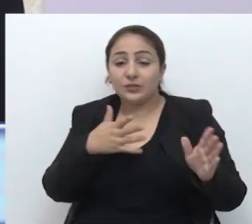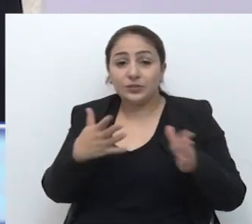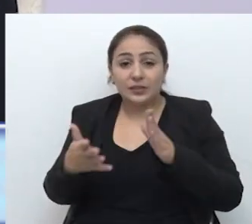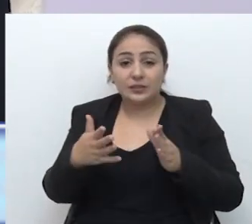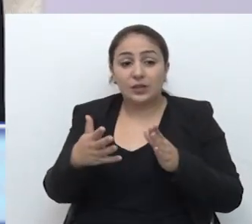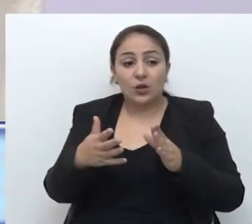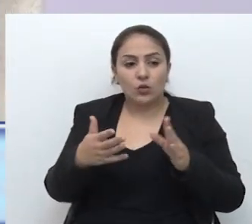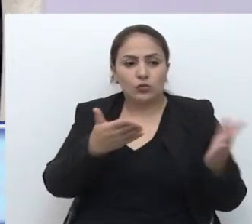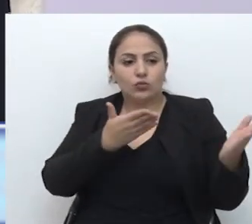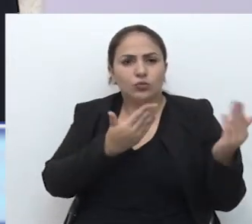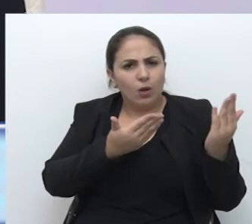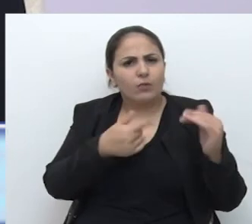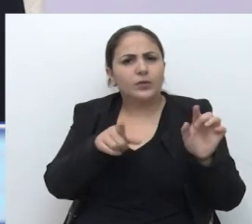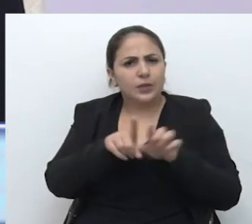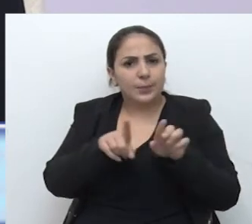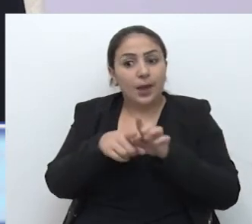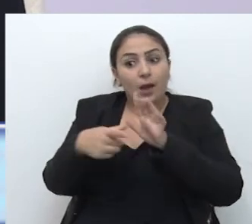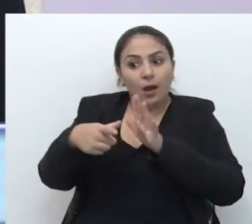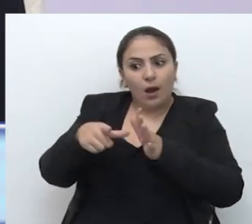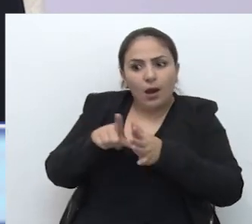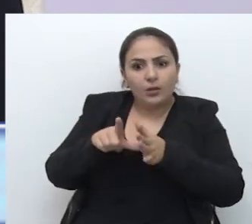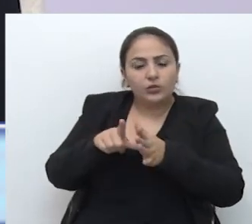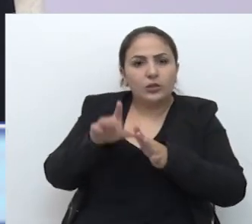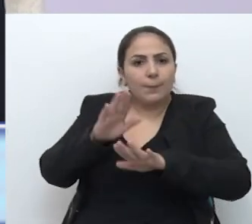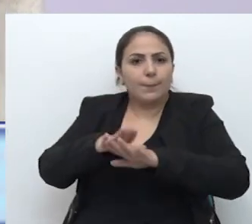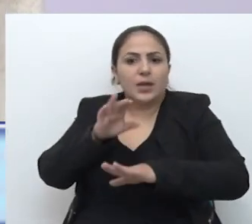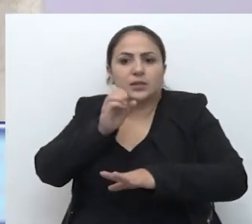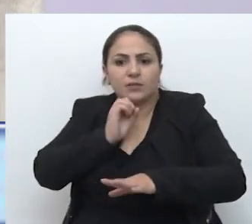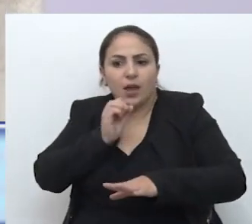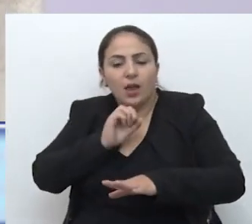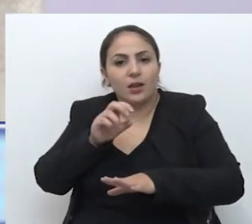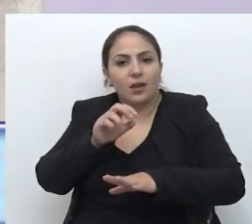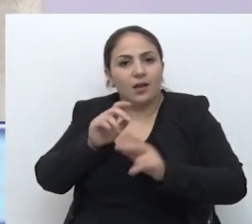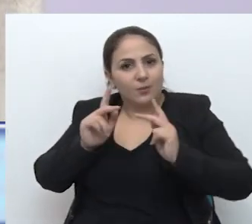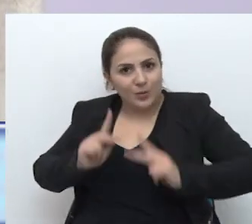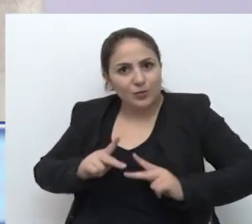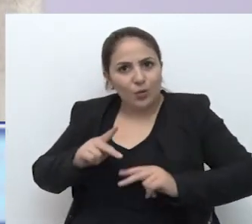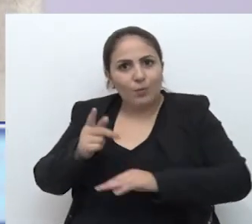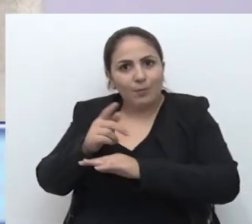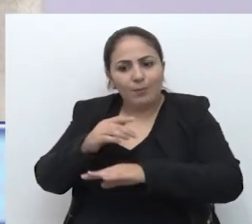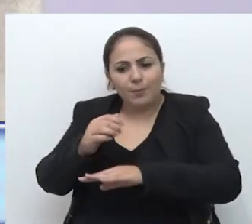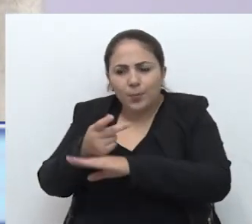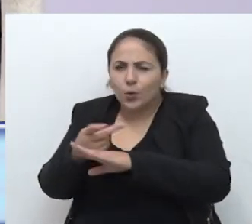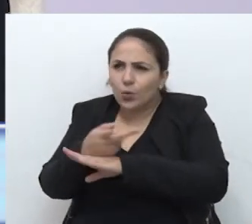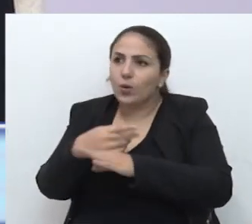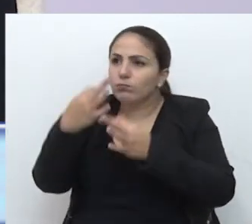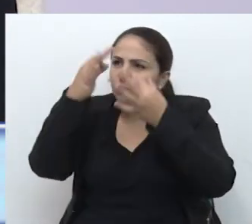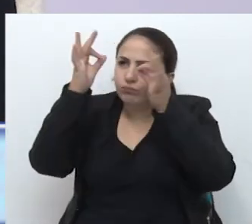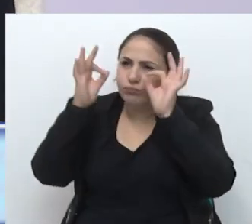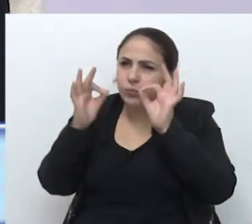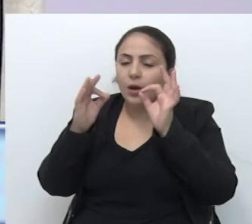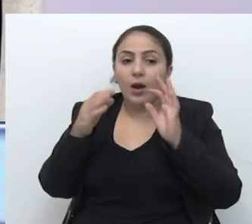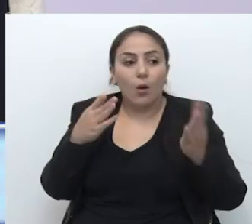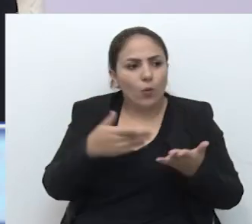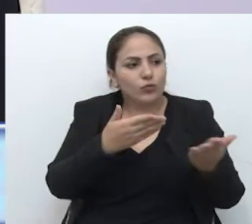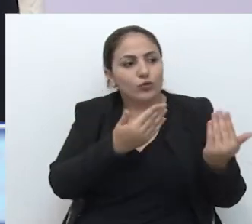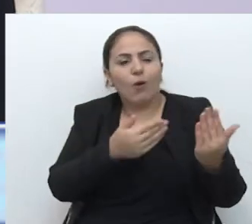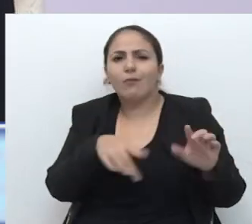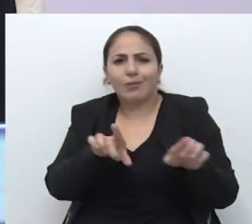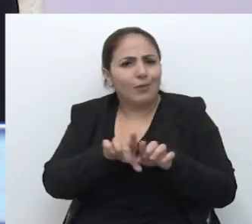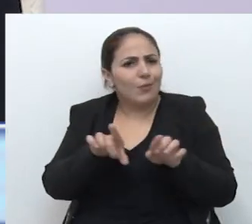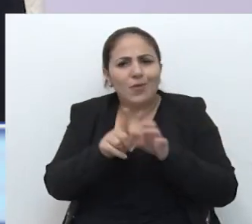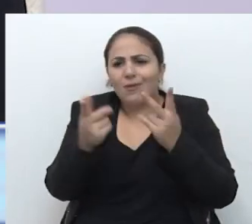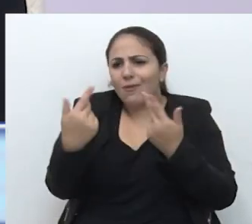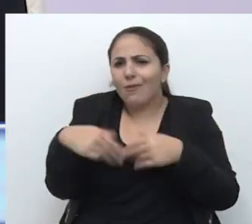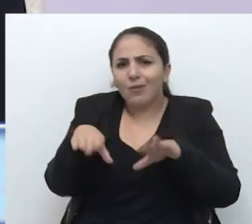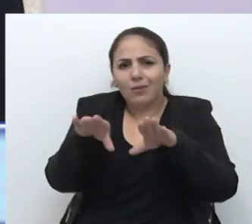Mesmo o público mais jovem, antes isso era mais procurado por uma idade mais avançada, hoje a gente vê as novas também querem, né? O público novo,